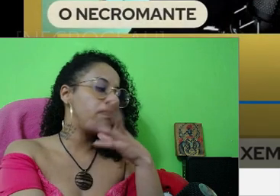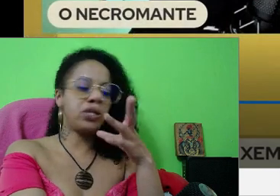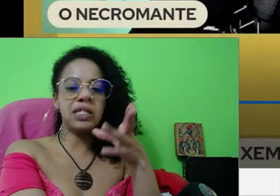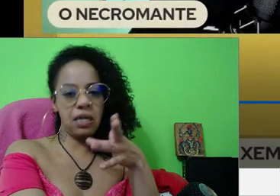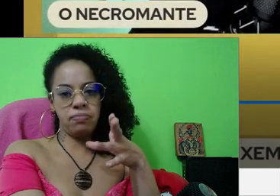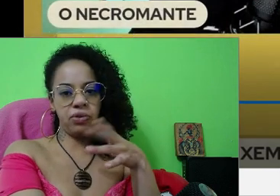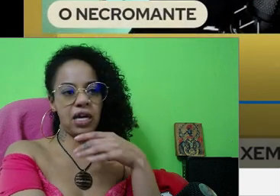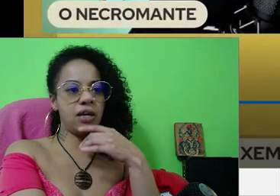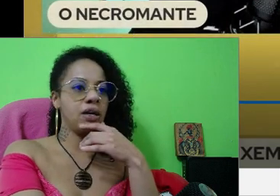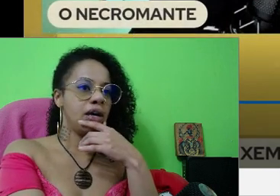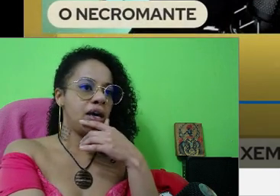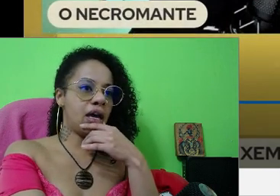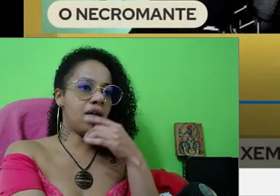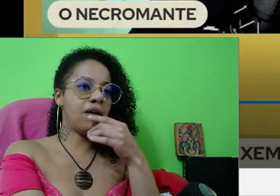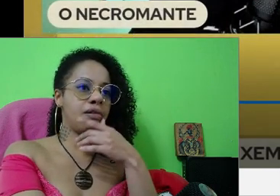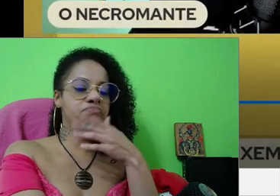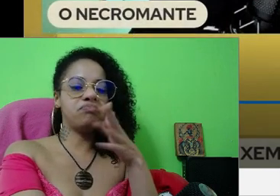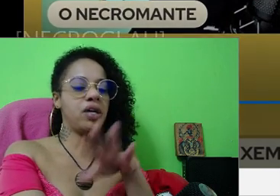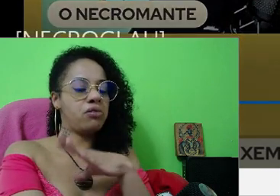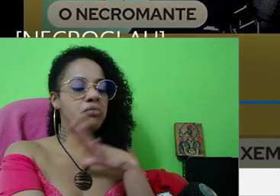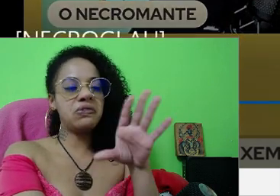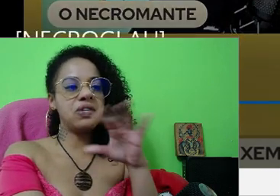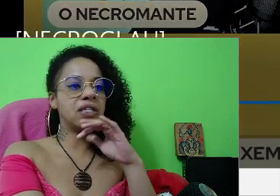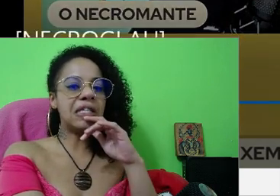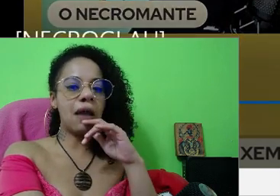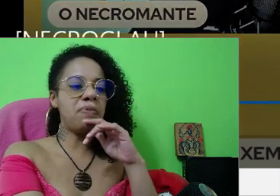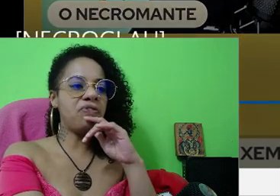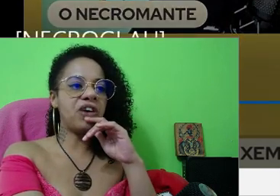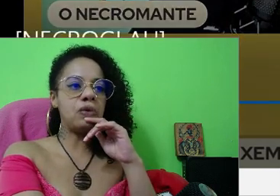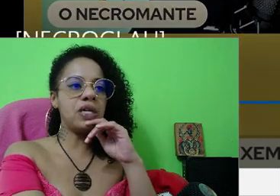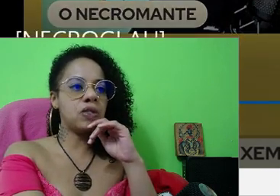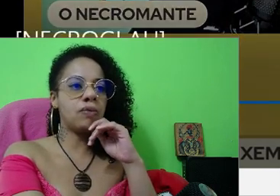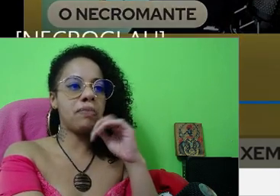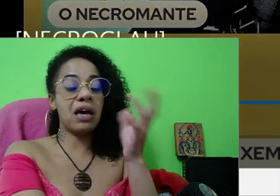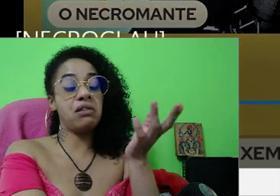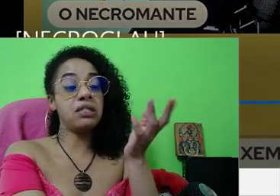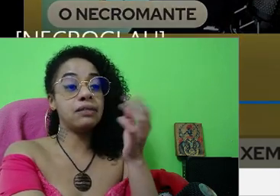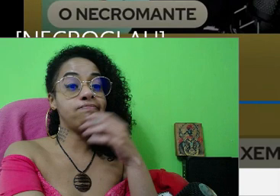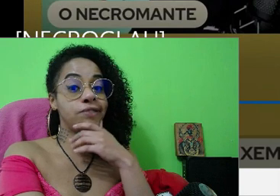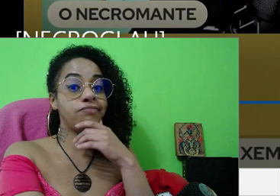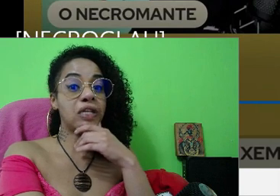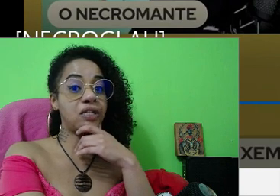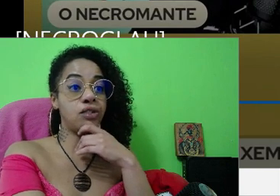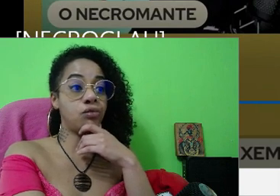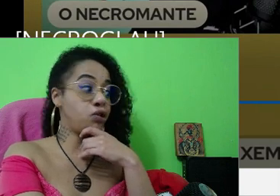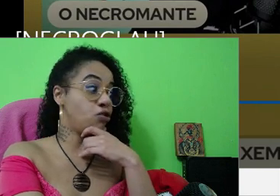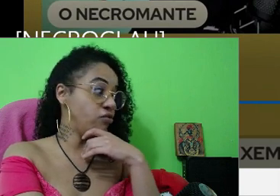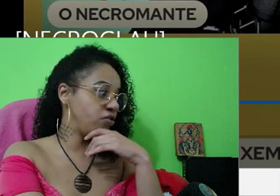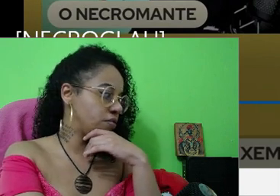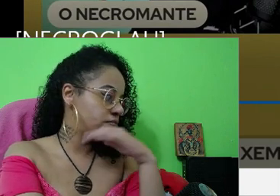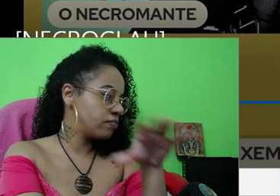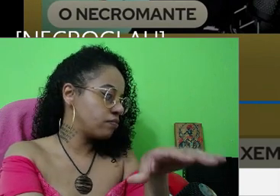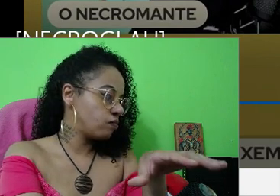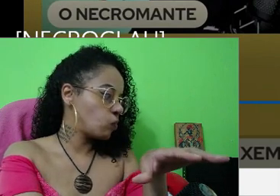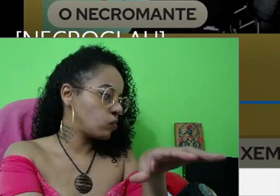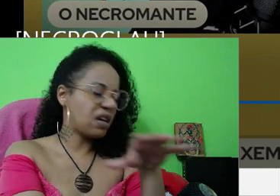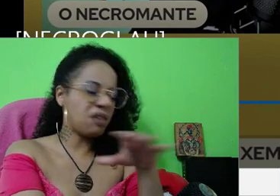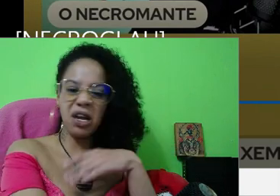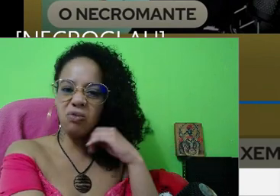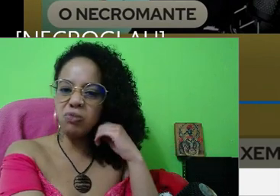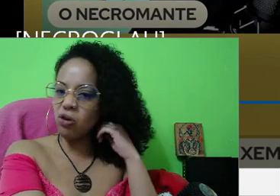outra aula do pessoal por exemplo né meu assim sempre falo isso mas vocês não me ouve